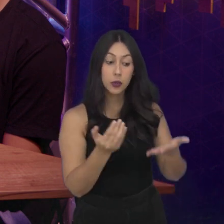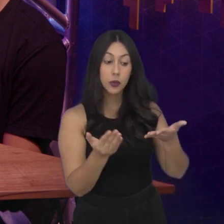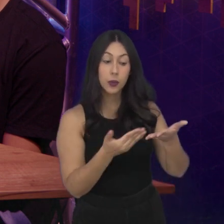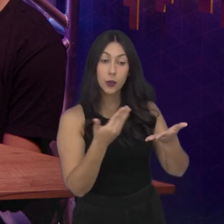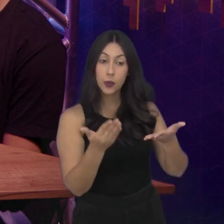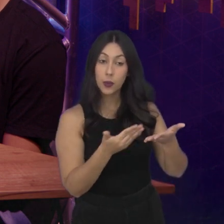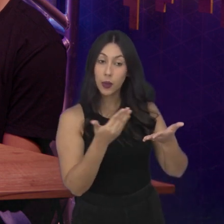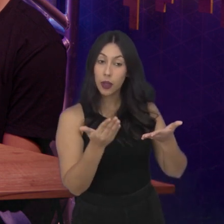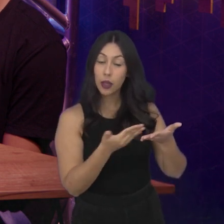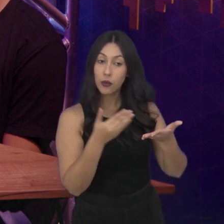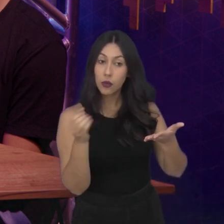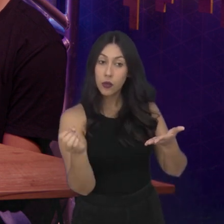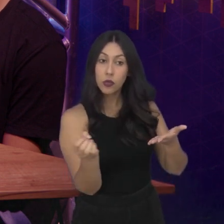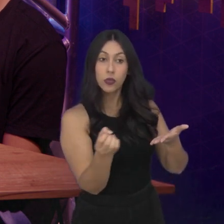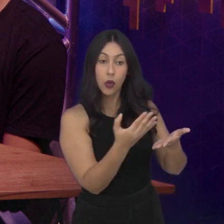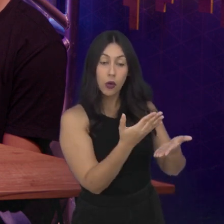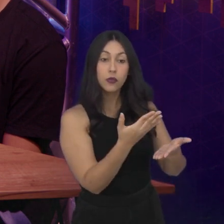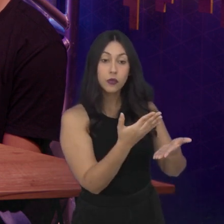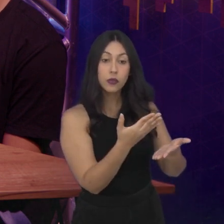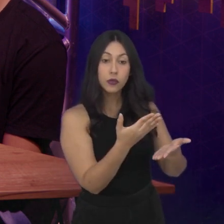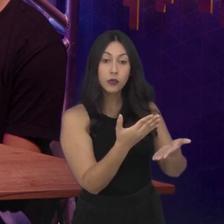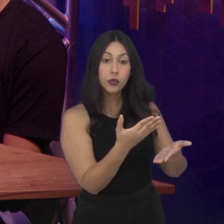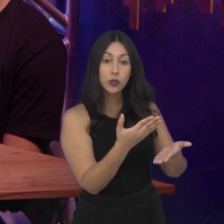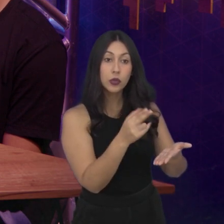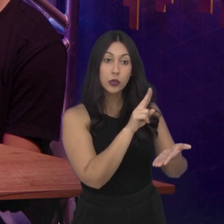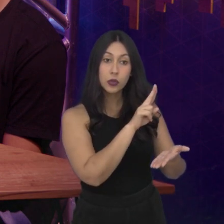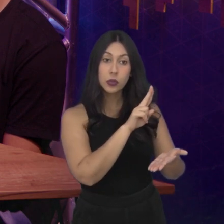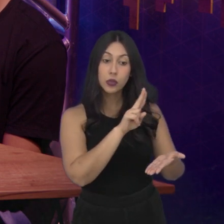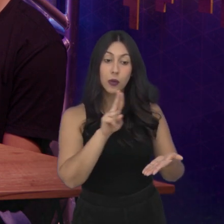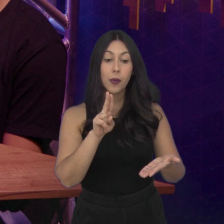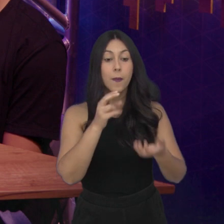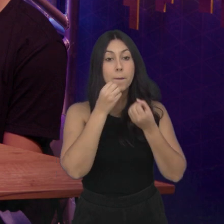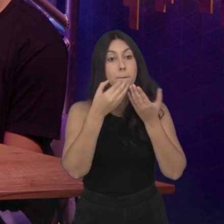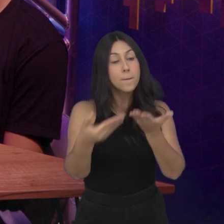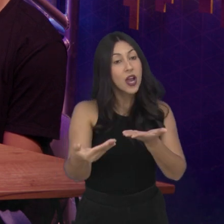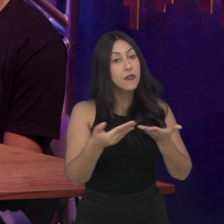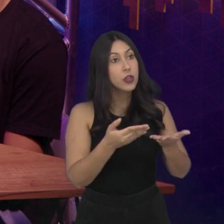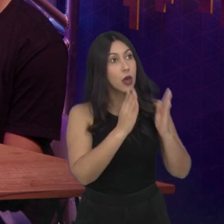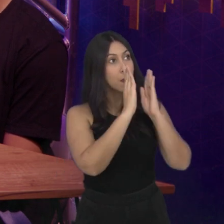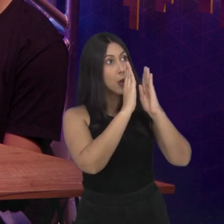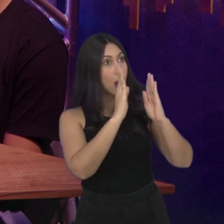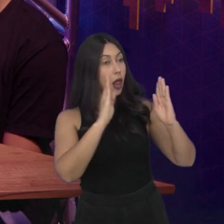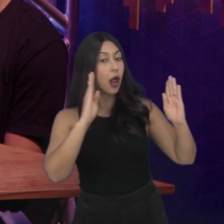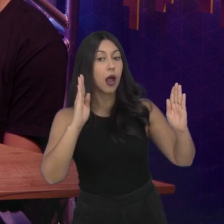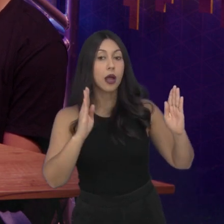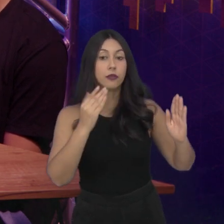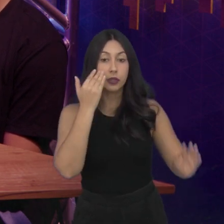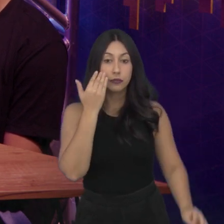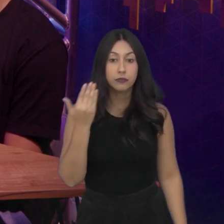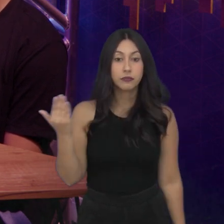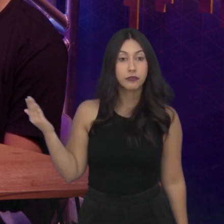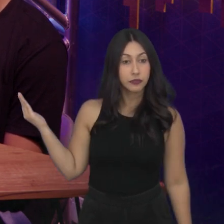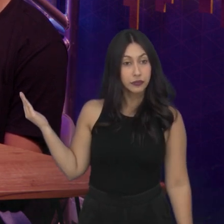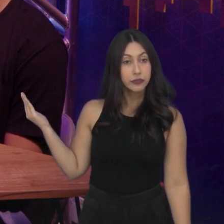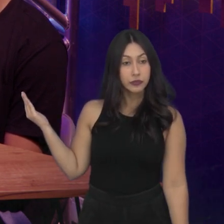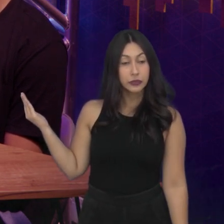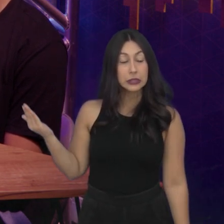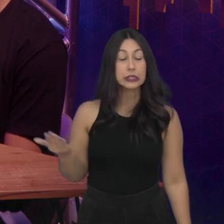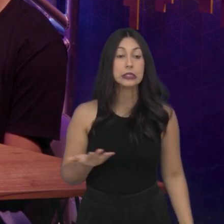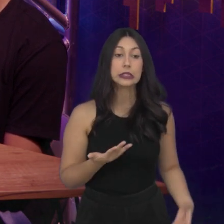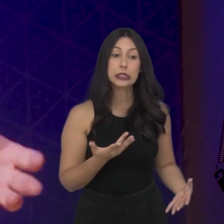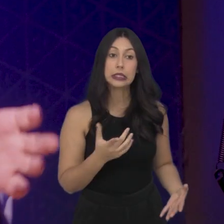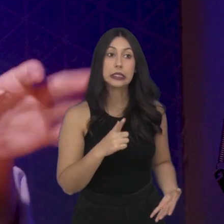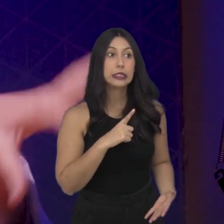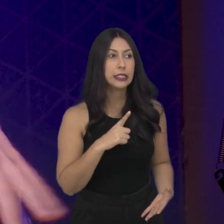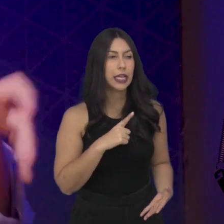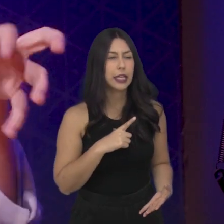saiu recente, e o nome desse livro é Bem-vindos à Livraria Rio Nandon. E daí a gente vai ter aí realmente